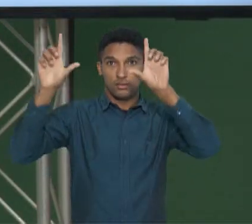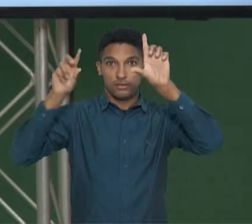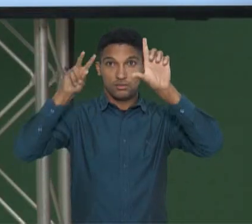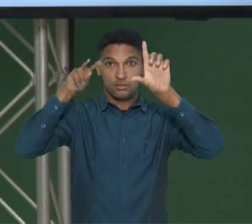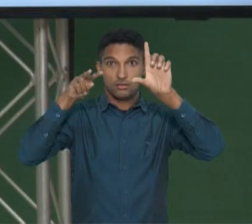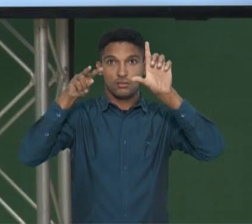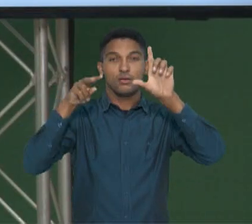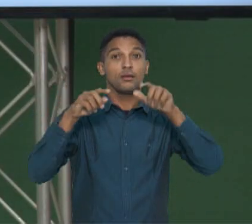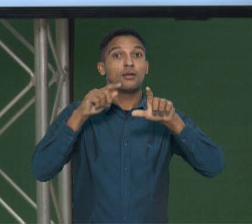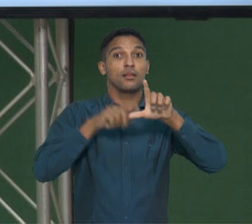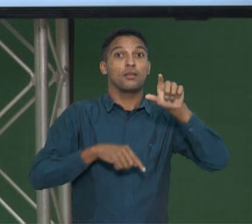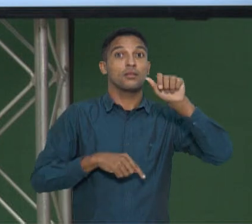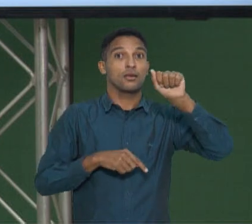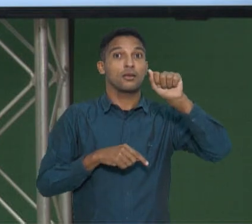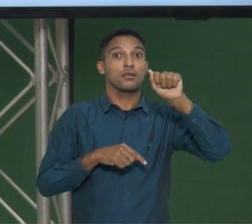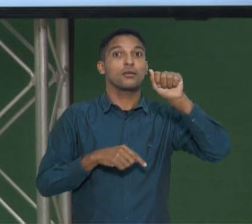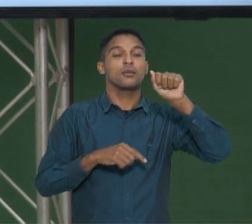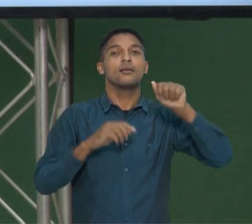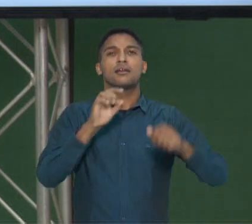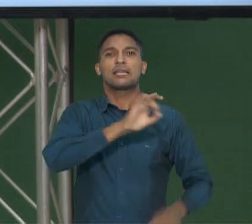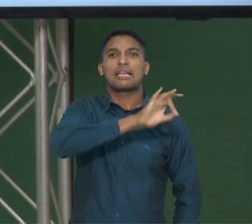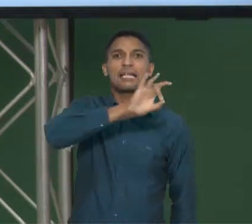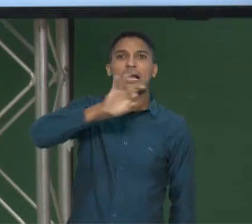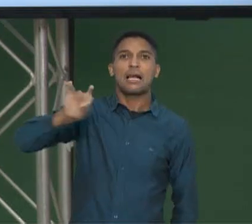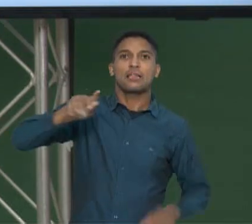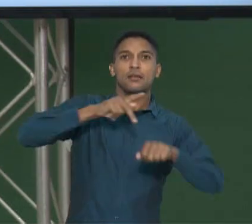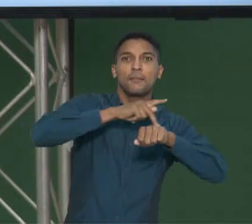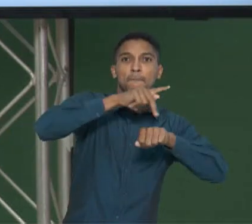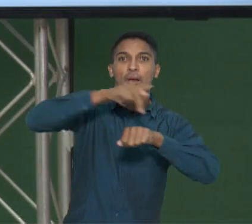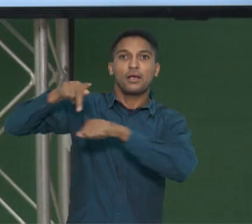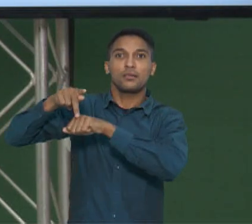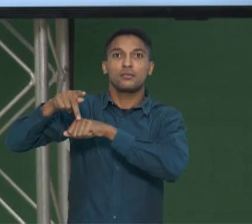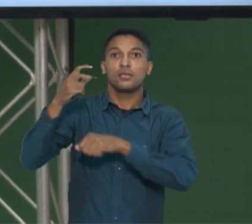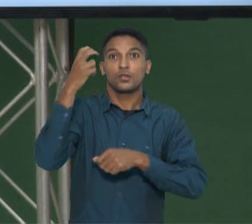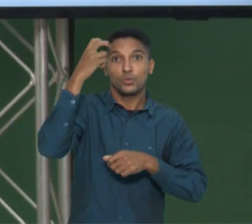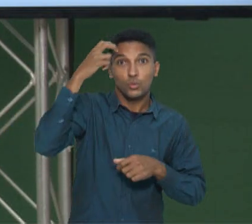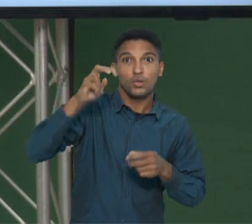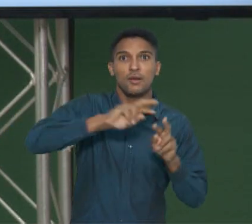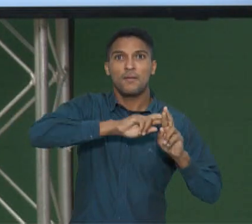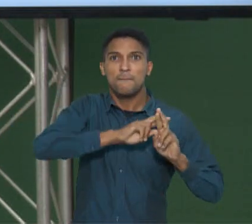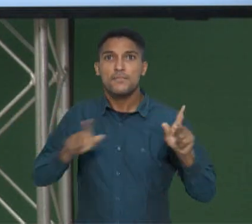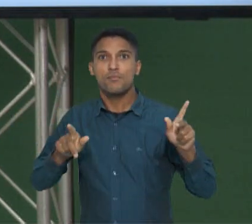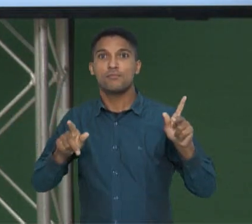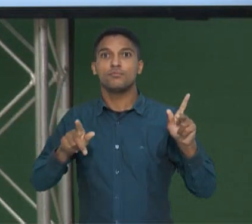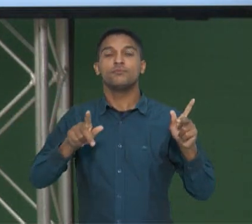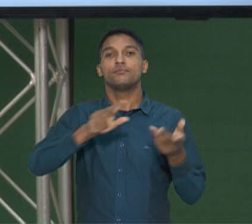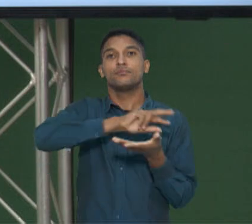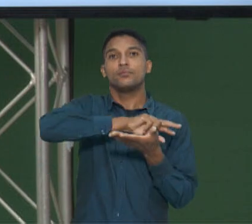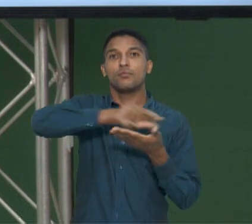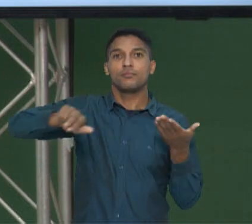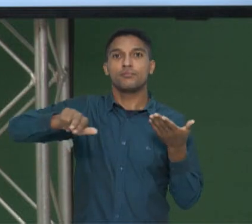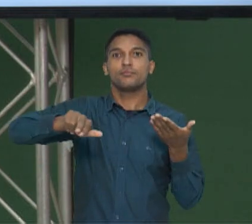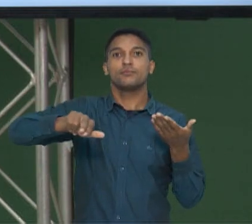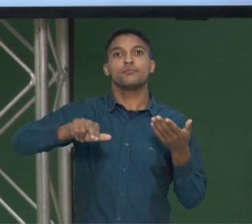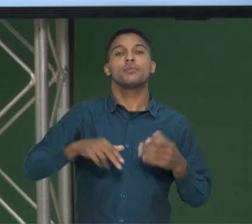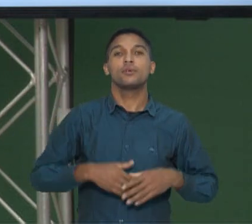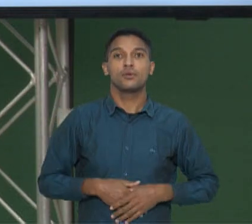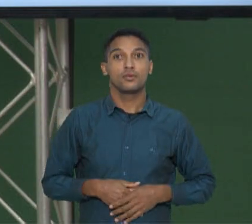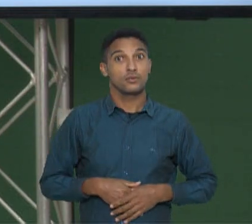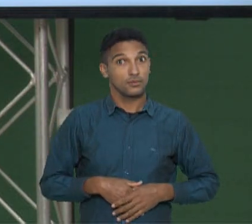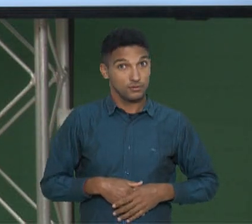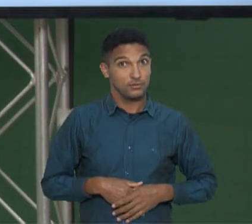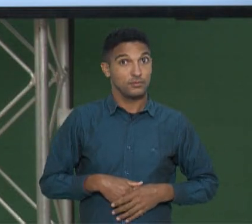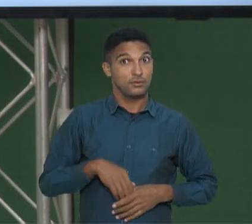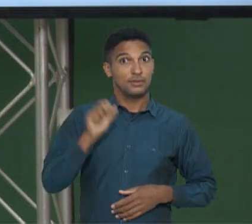A. Cada país tem uma cultura distinta e se en ellos, ou seja, se nesses países,